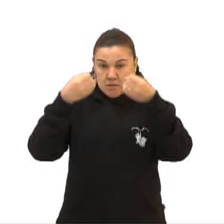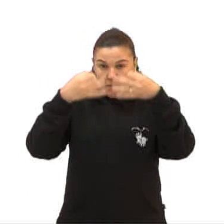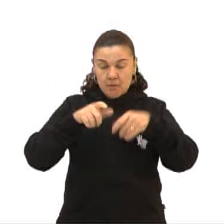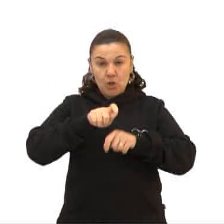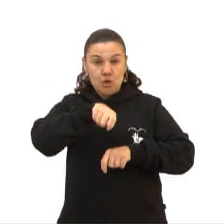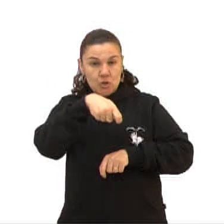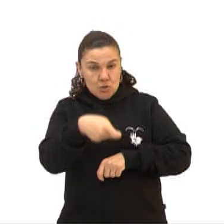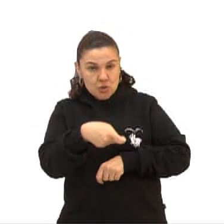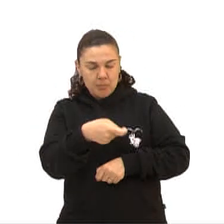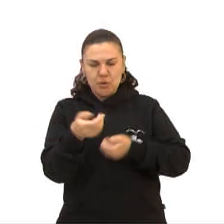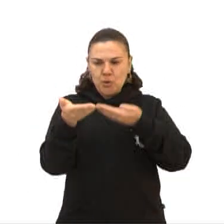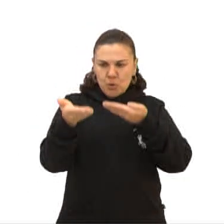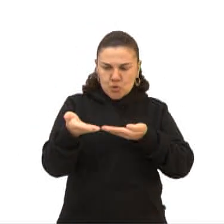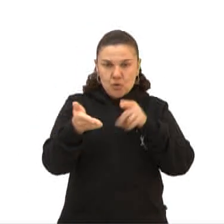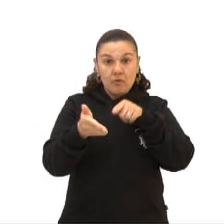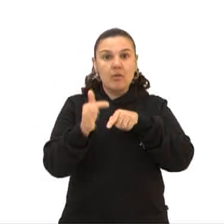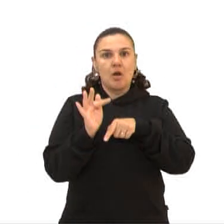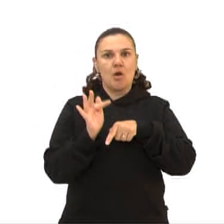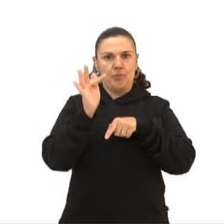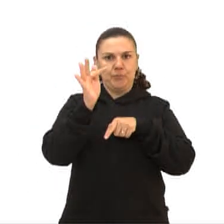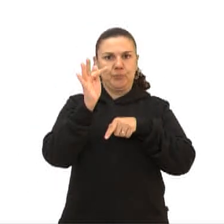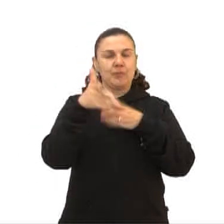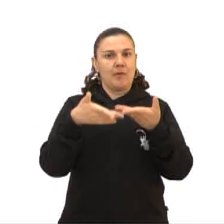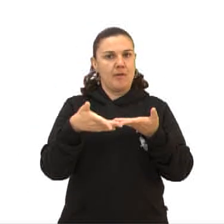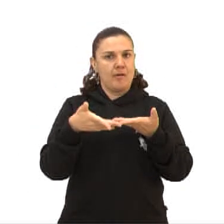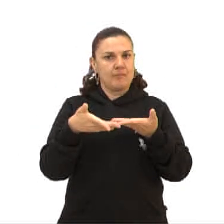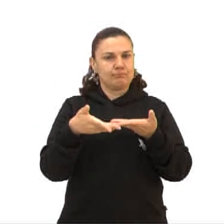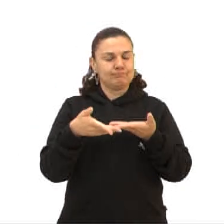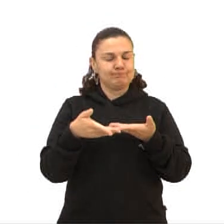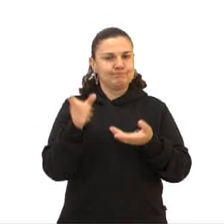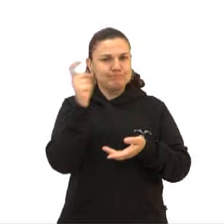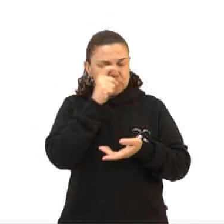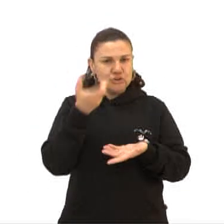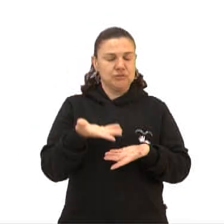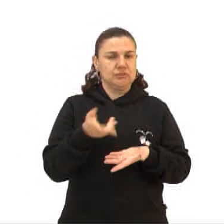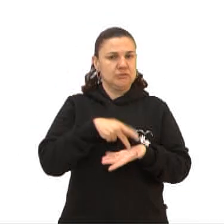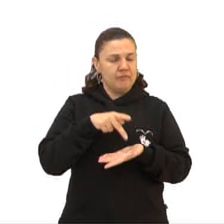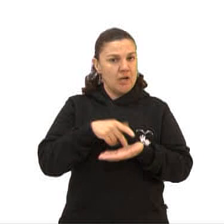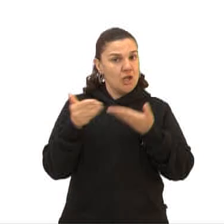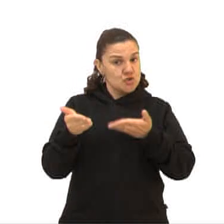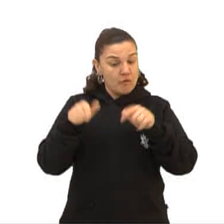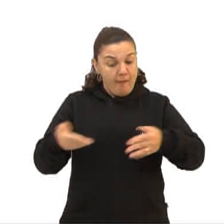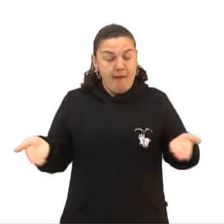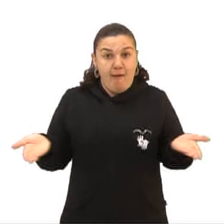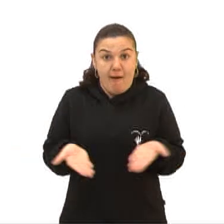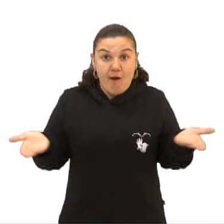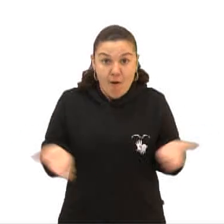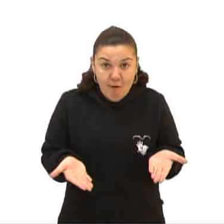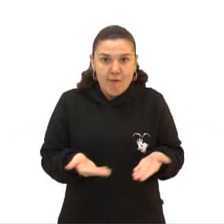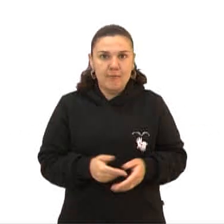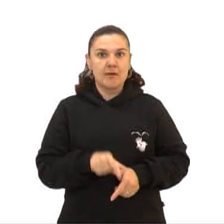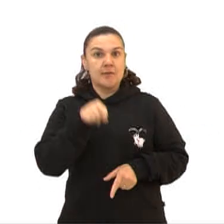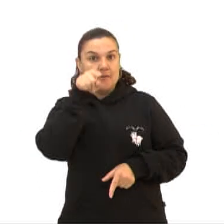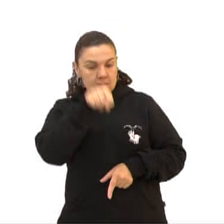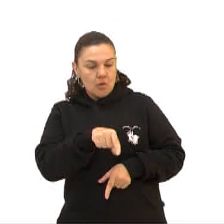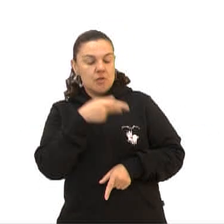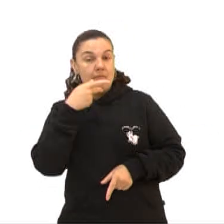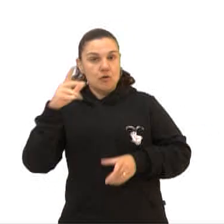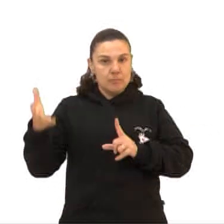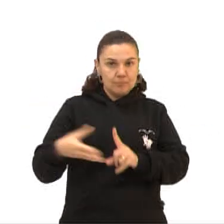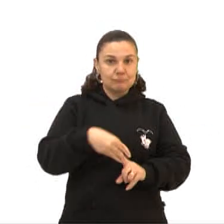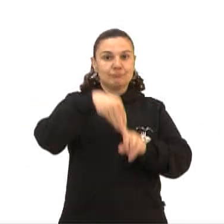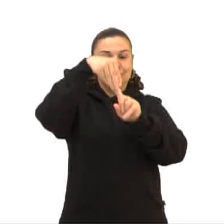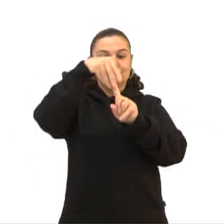o futuro, isso é um pouco equívoco, o jovem é o presente. E aí nós temos que trazer à tona a ideia de protagonismo